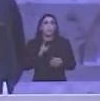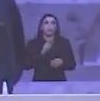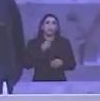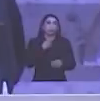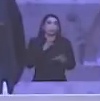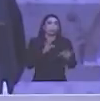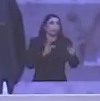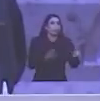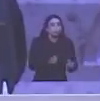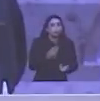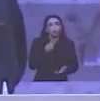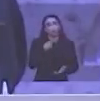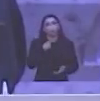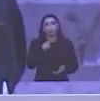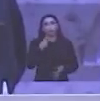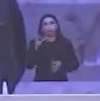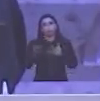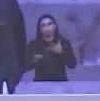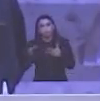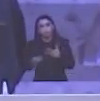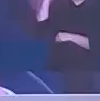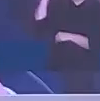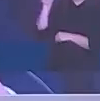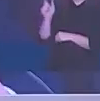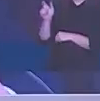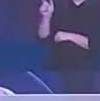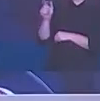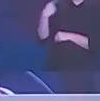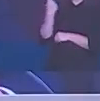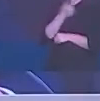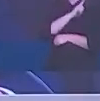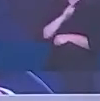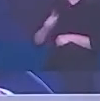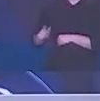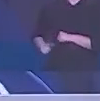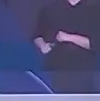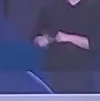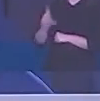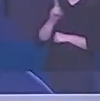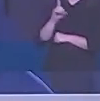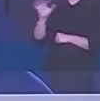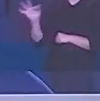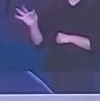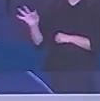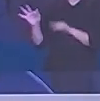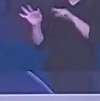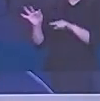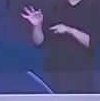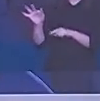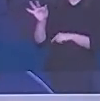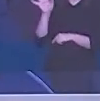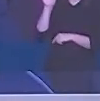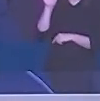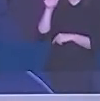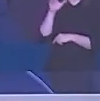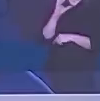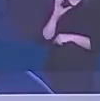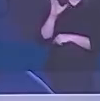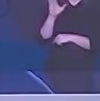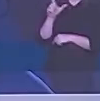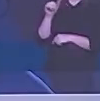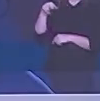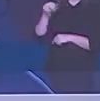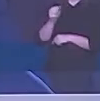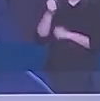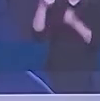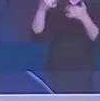existe uma coisa que não falta nesses casos são elementos objetivos de prova. Porque hoje,